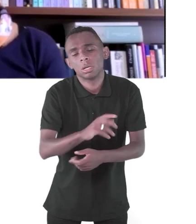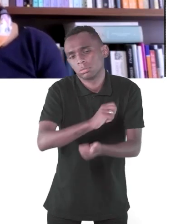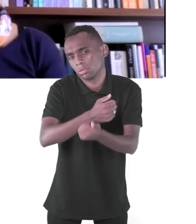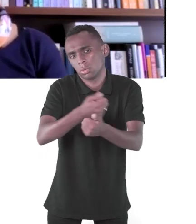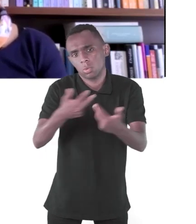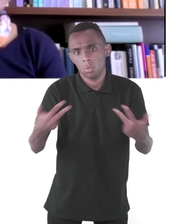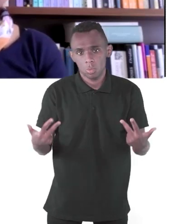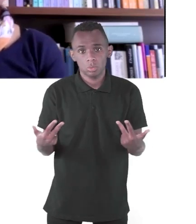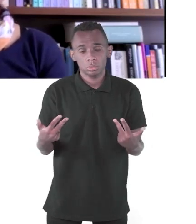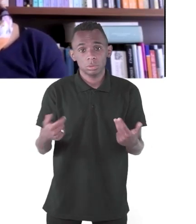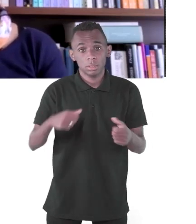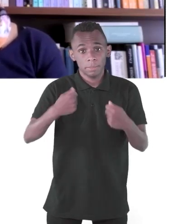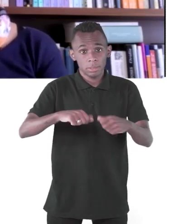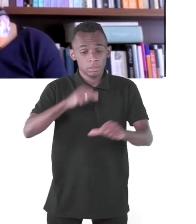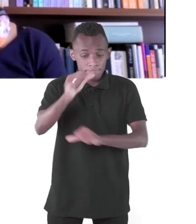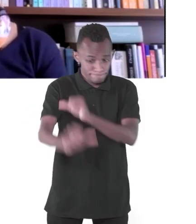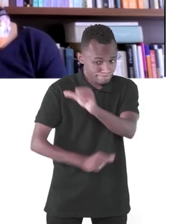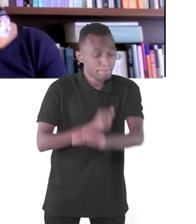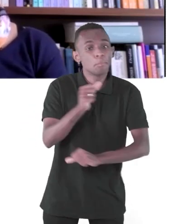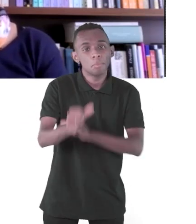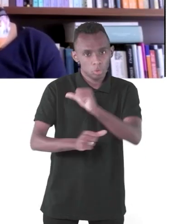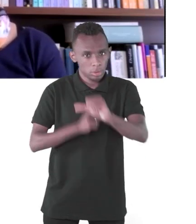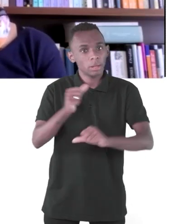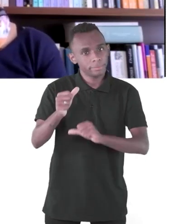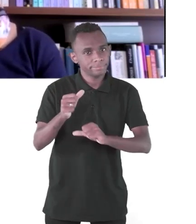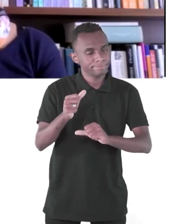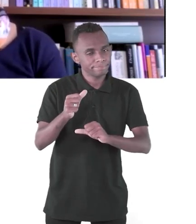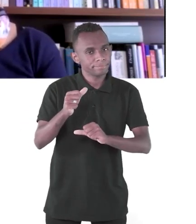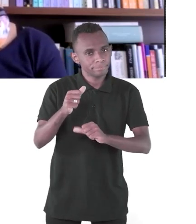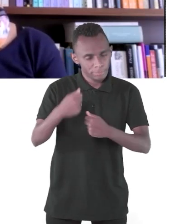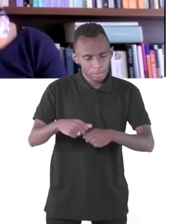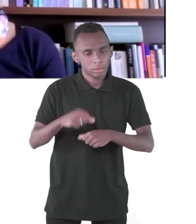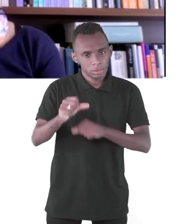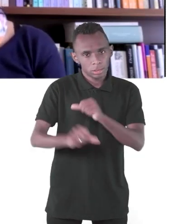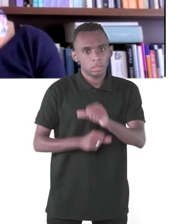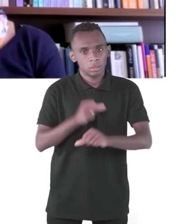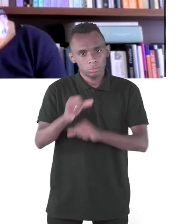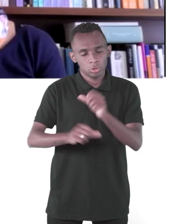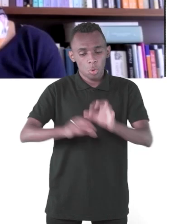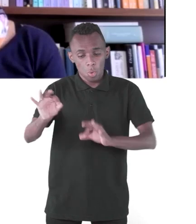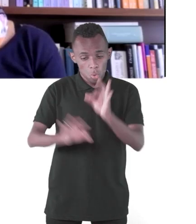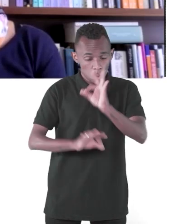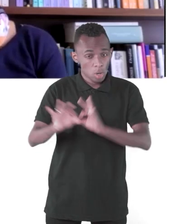conteúdo. Exatamente. Tem que haver uma nova